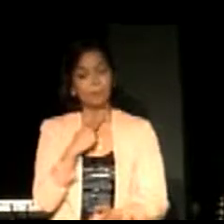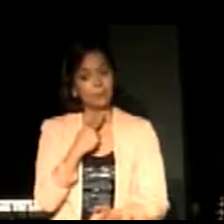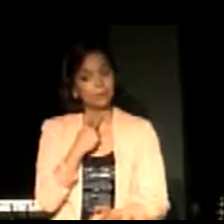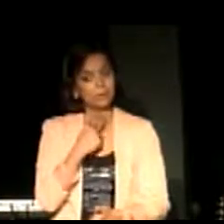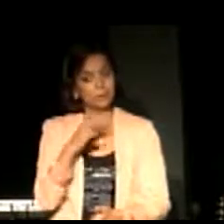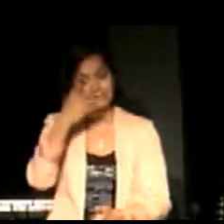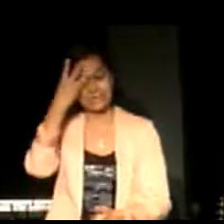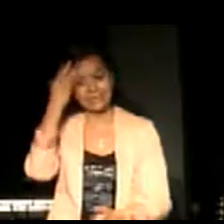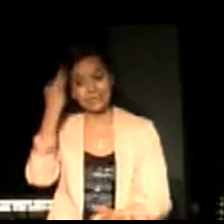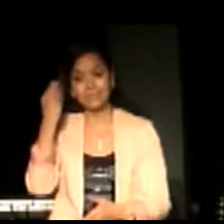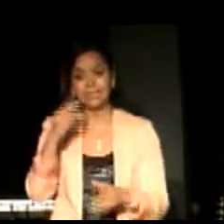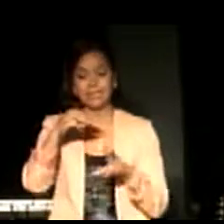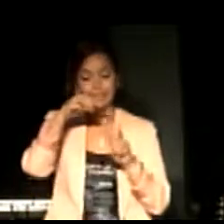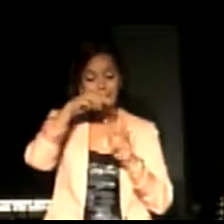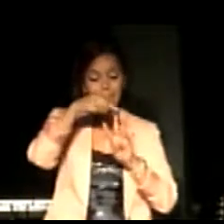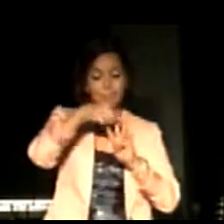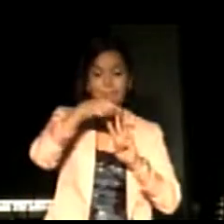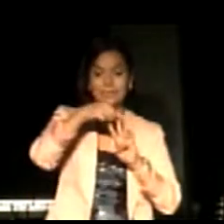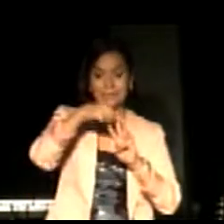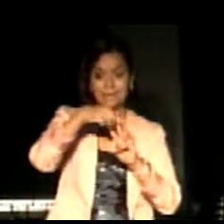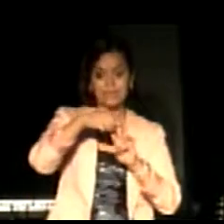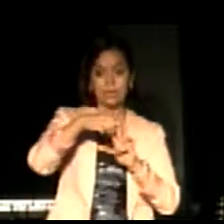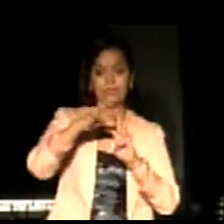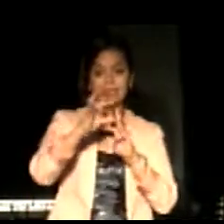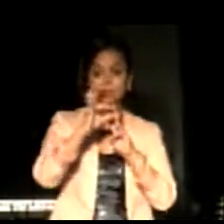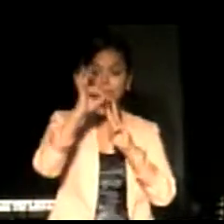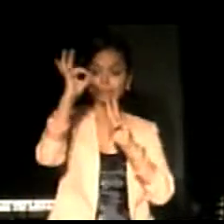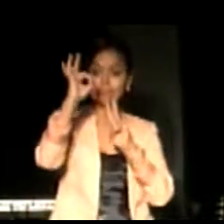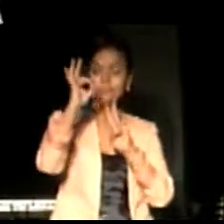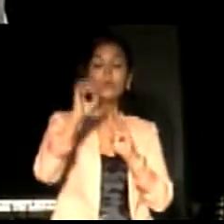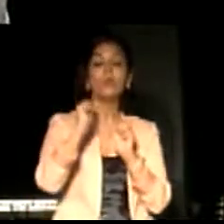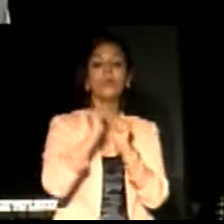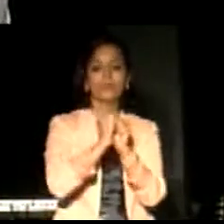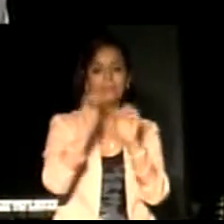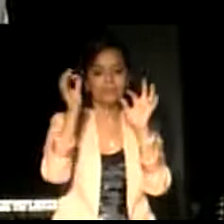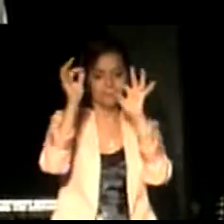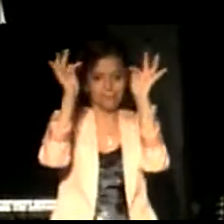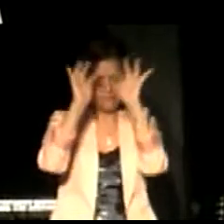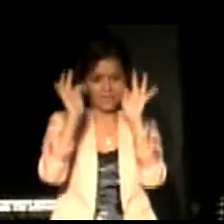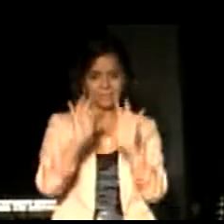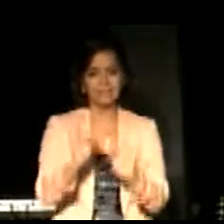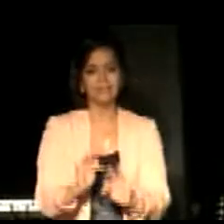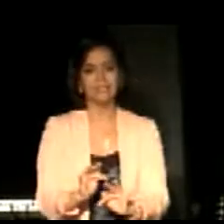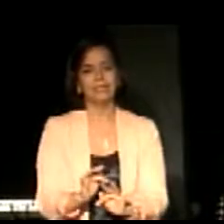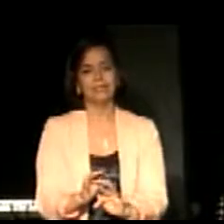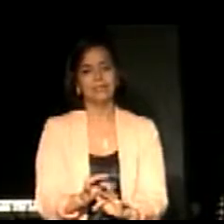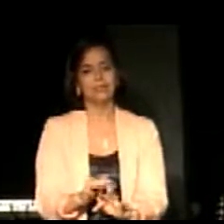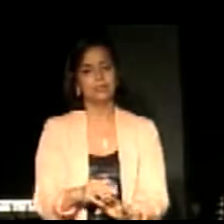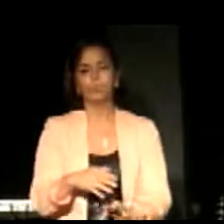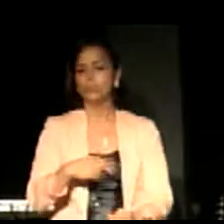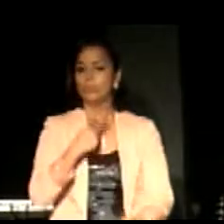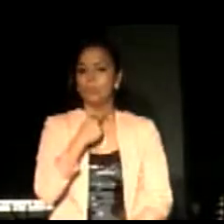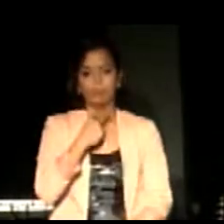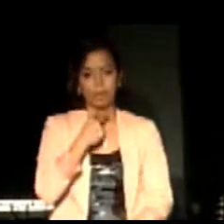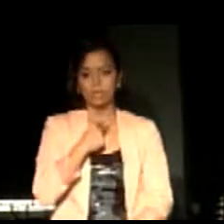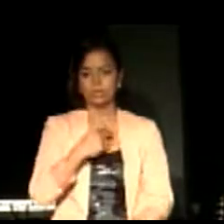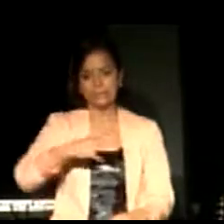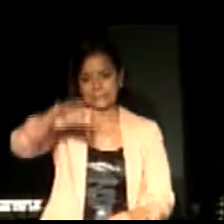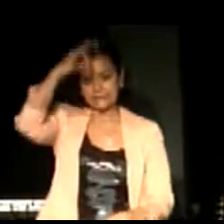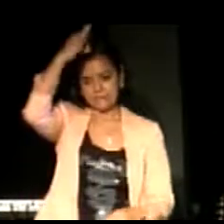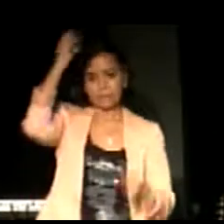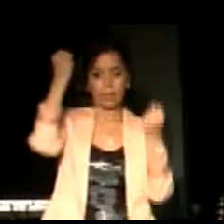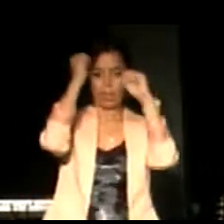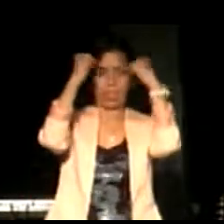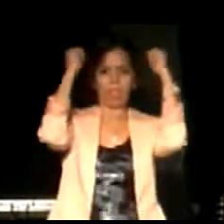de que mansidão está ligado à felicidade, não há mais lugar para espírito de revolta,